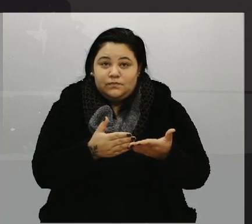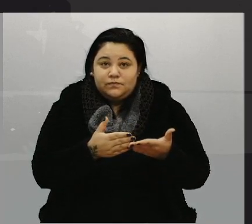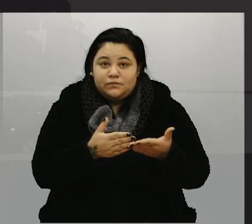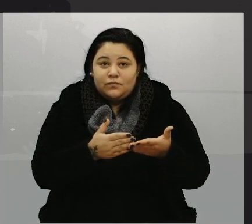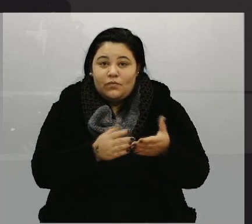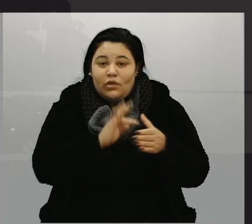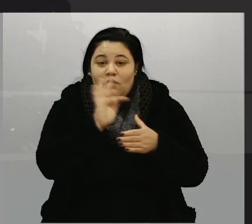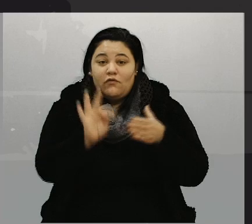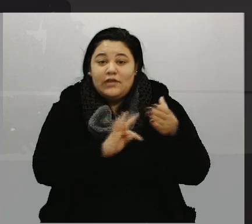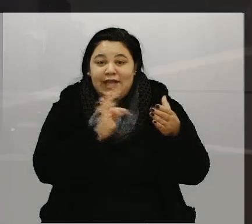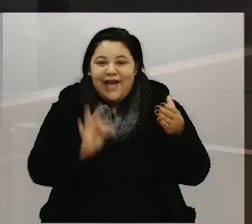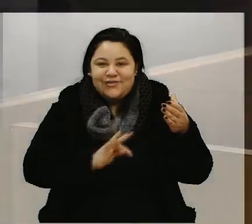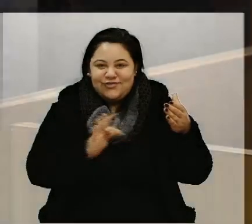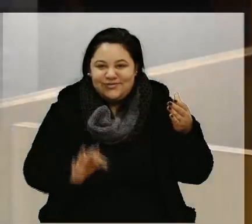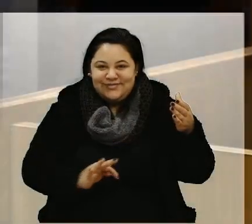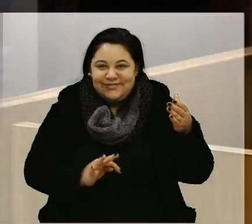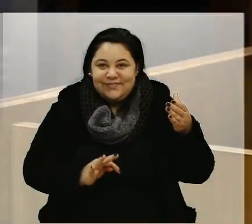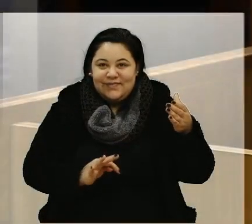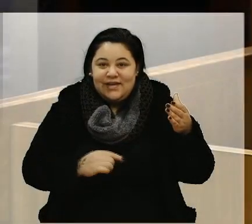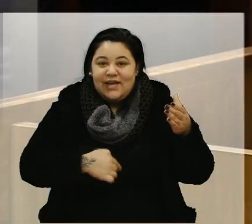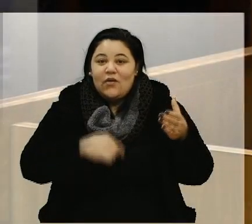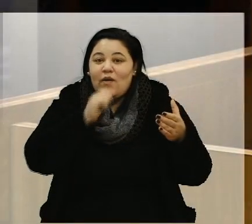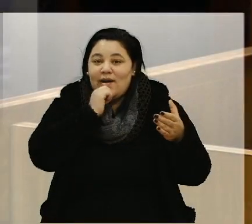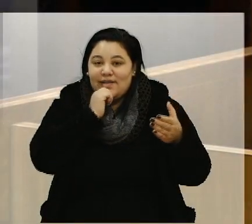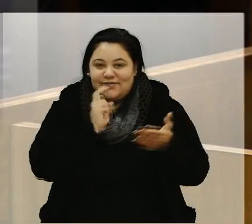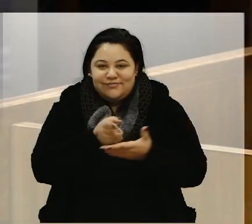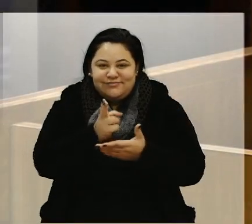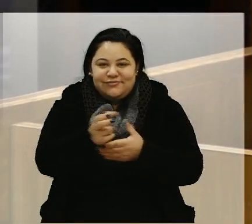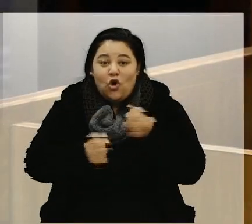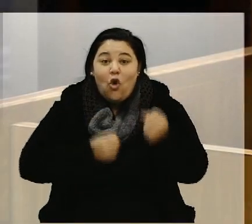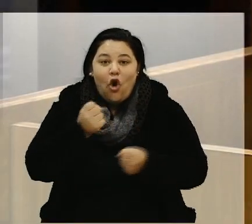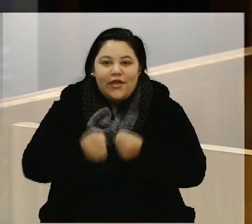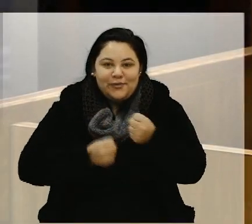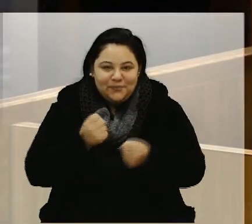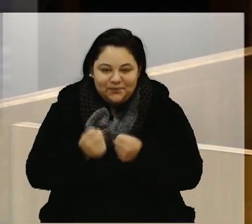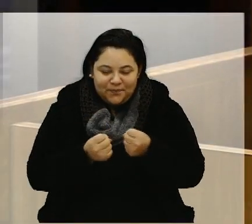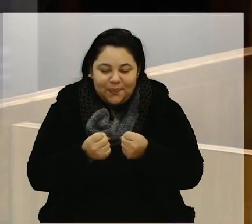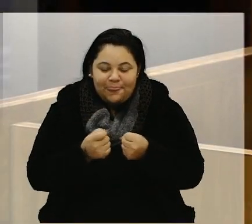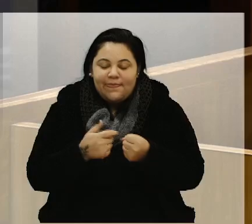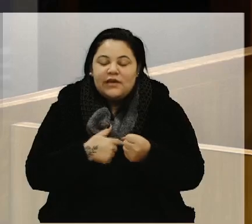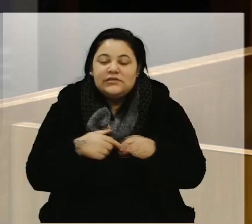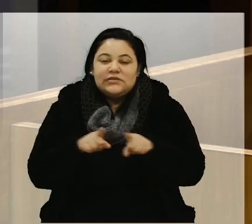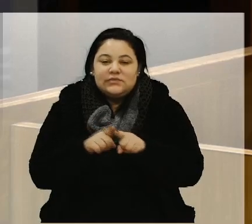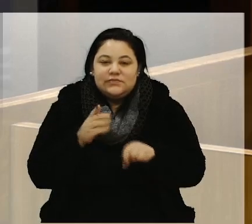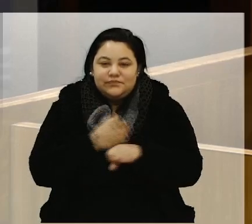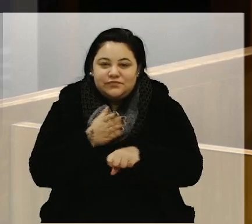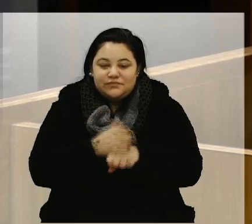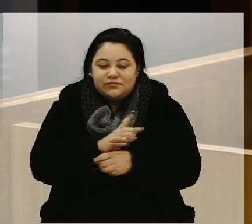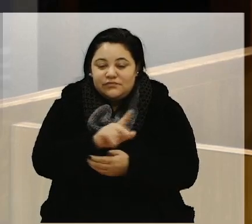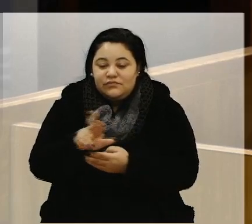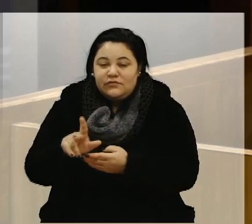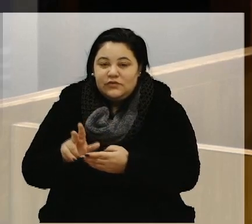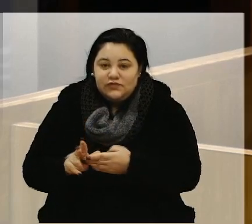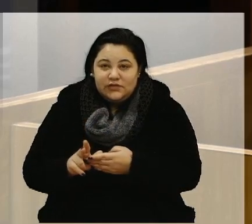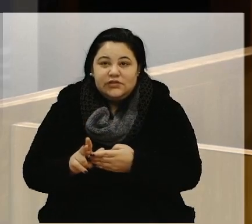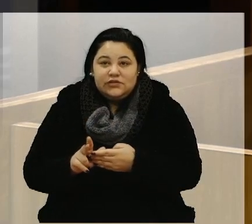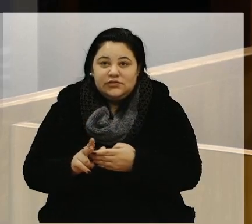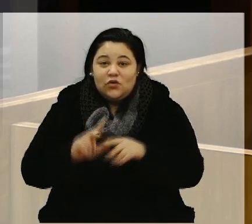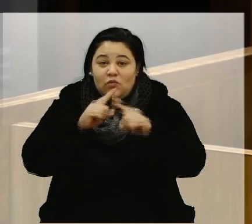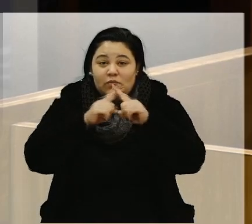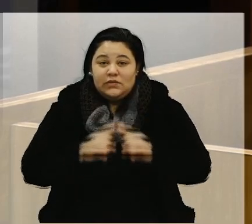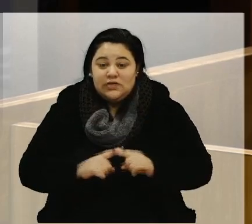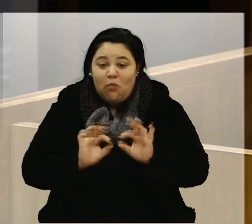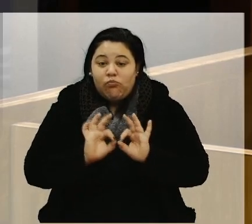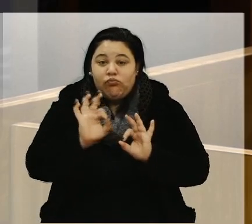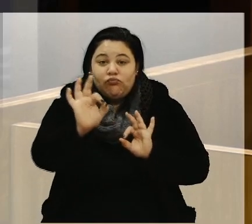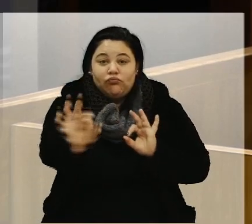programa do Fantástico, eu ainda estivesse correndo, além de participar de diferentes provas de longa distância. O projeto